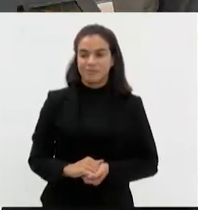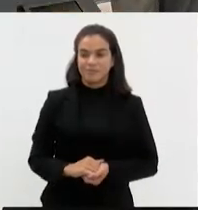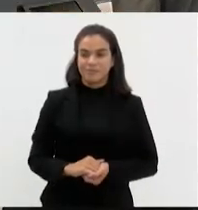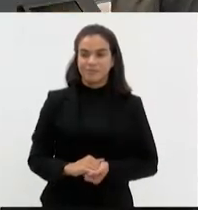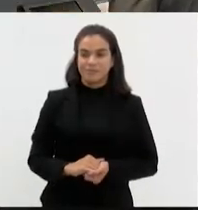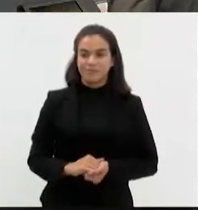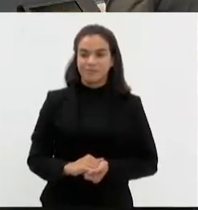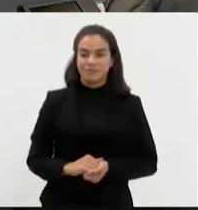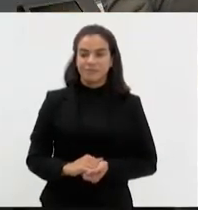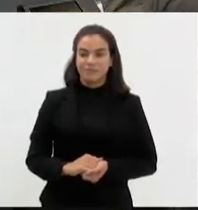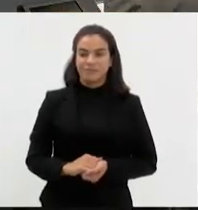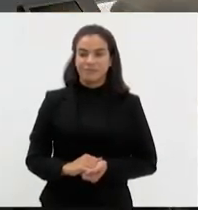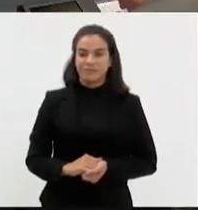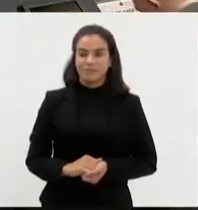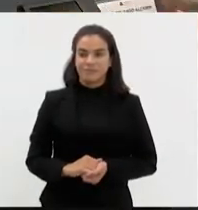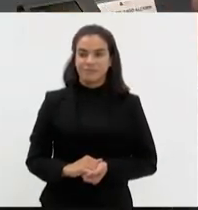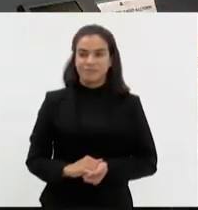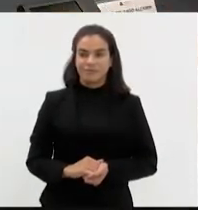Brasil